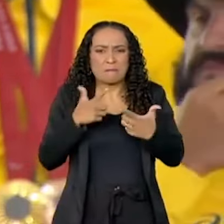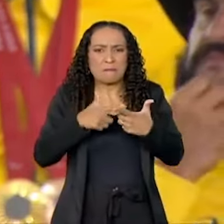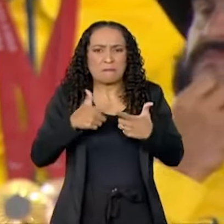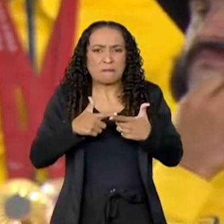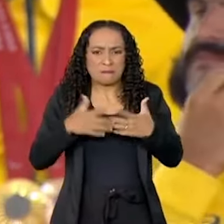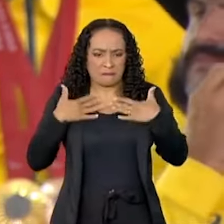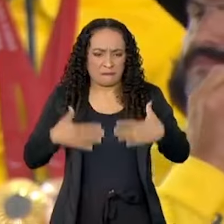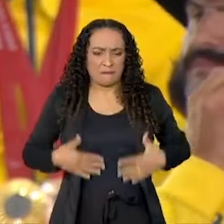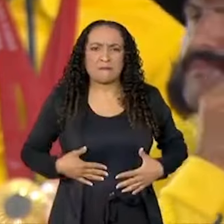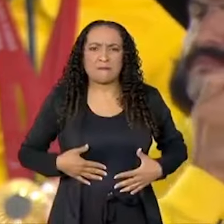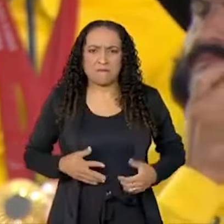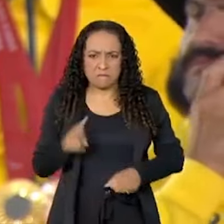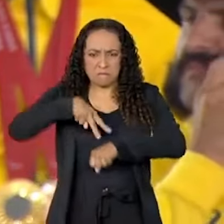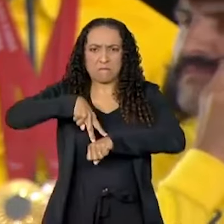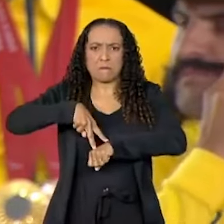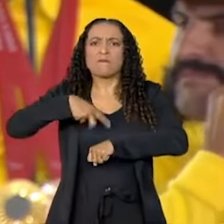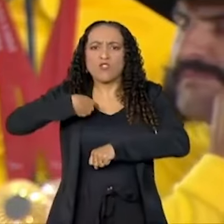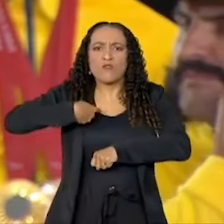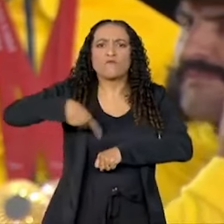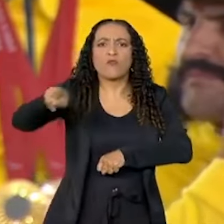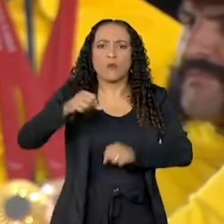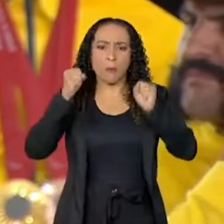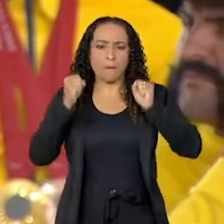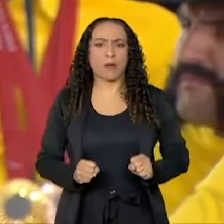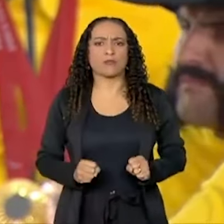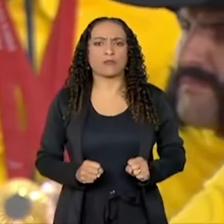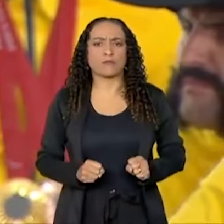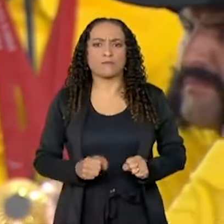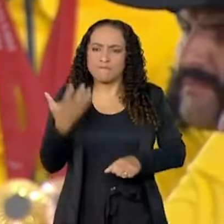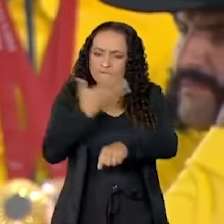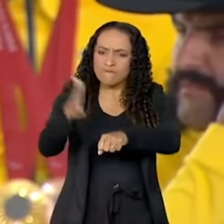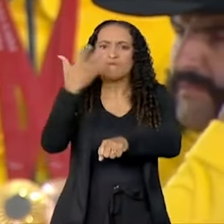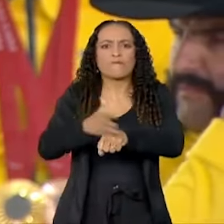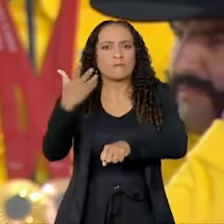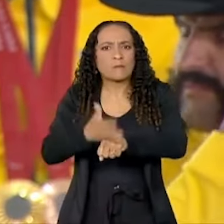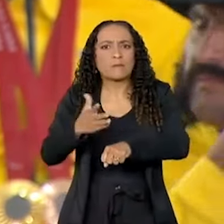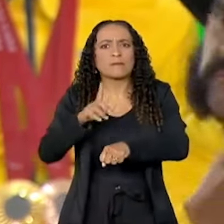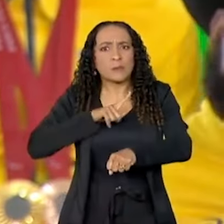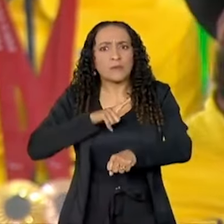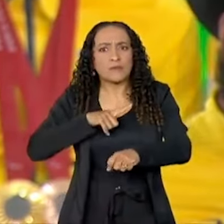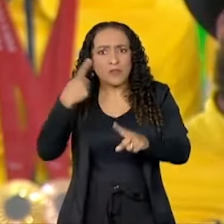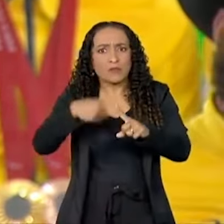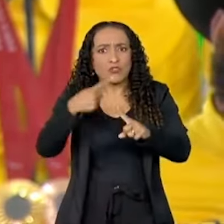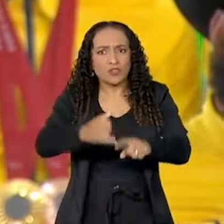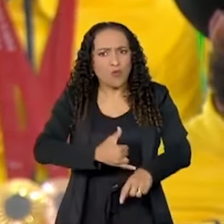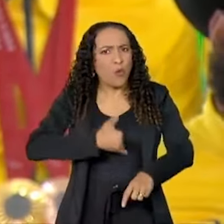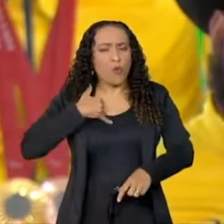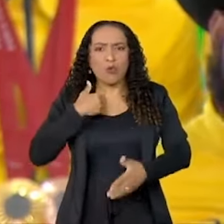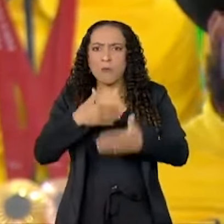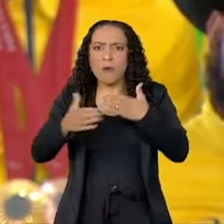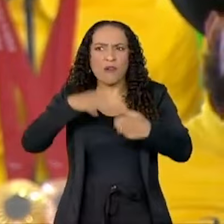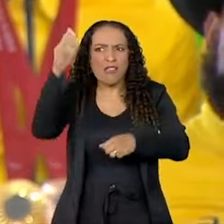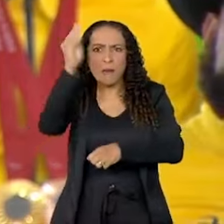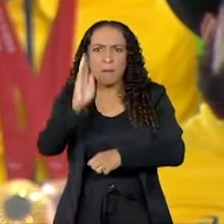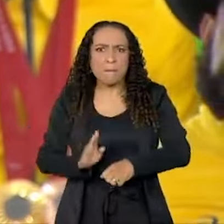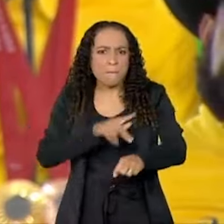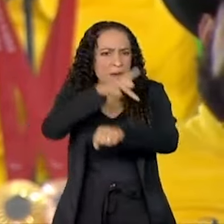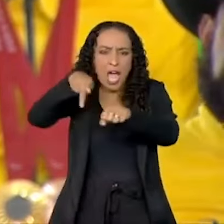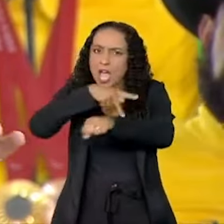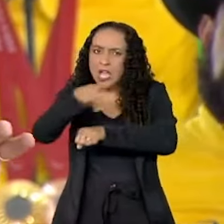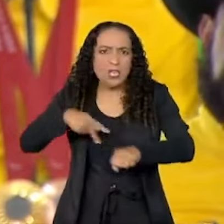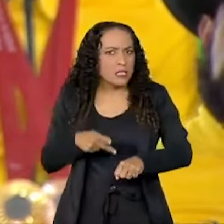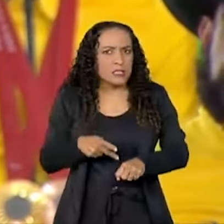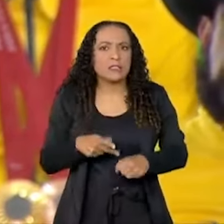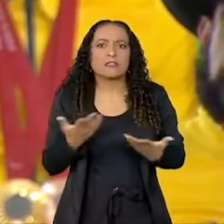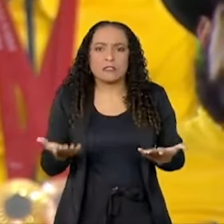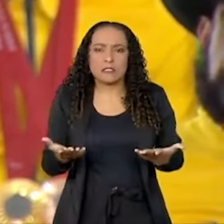levanta e fala, eu vou porque eu posso. E treina. Isso é motivo de orgulho para qualquer país. Isso é motivo